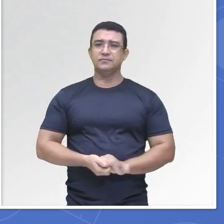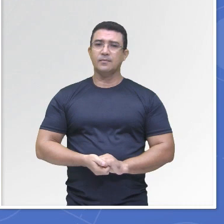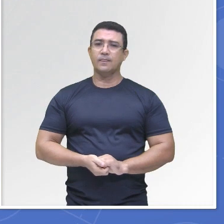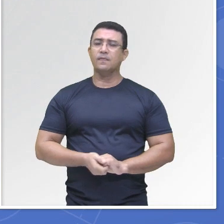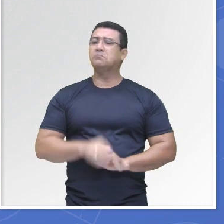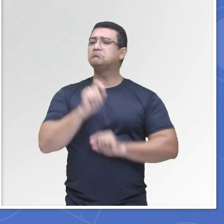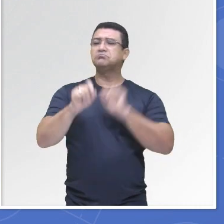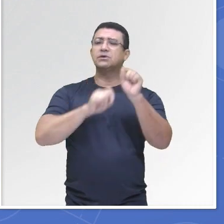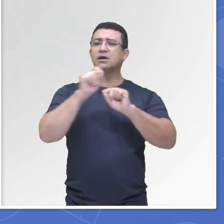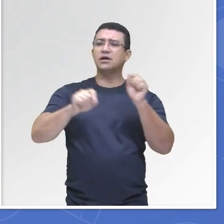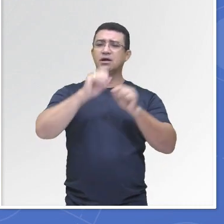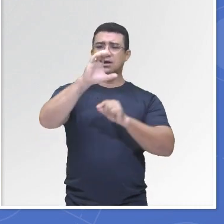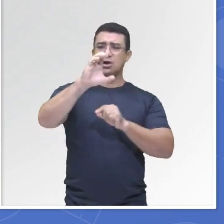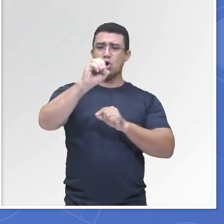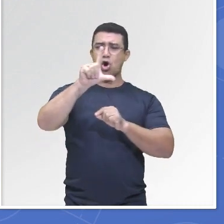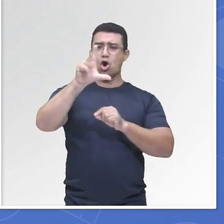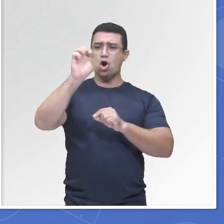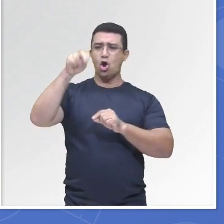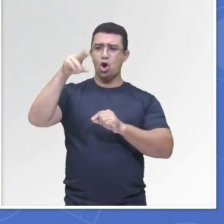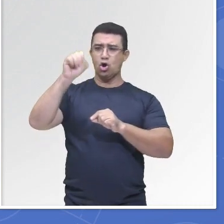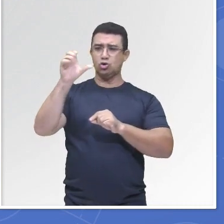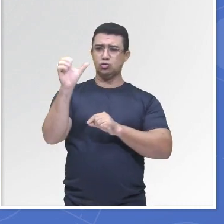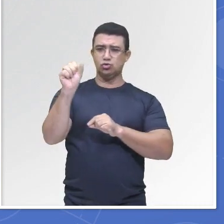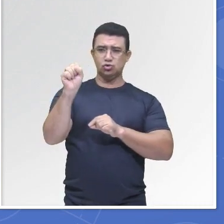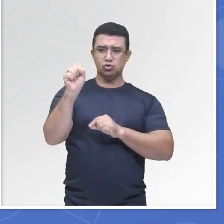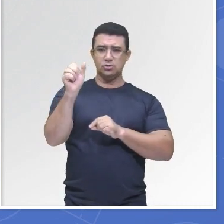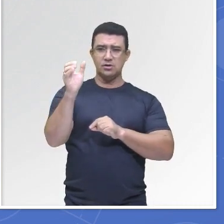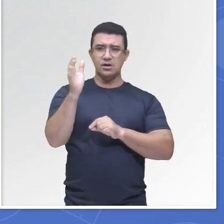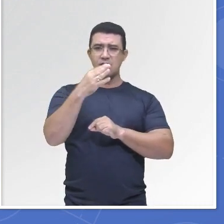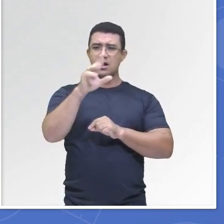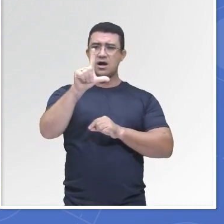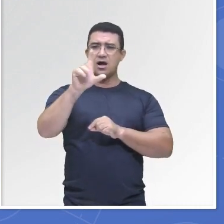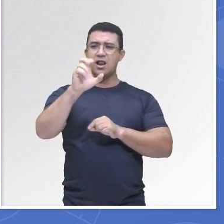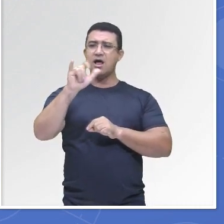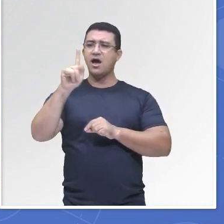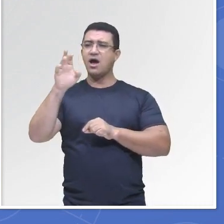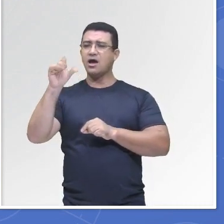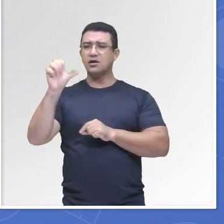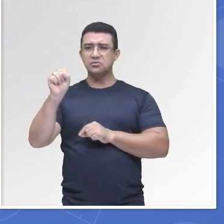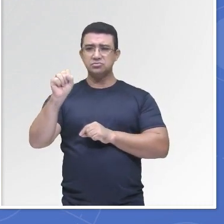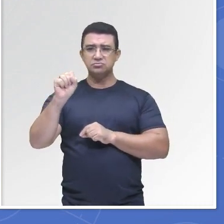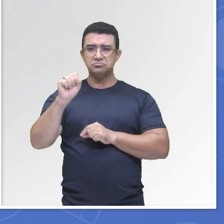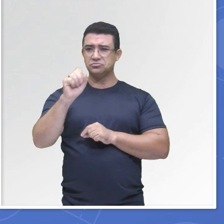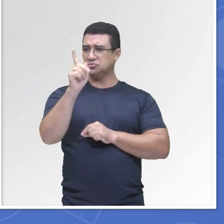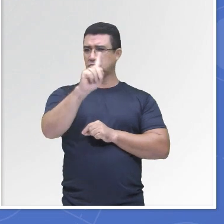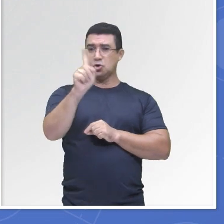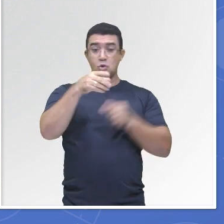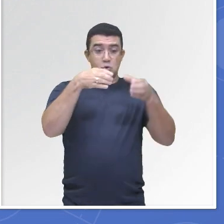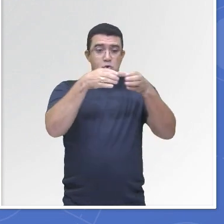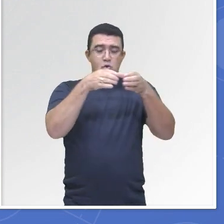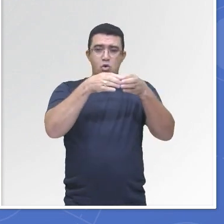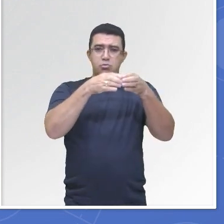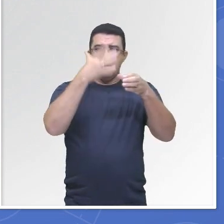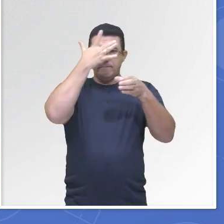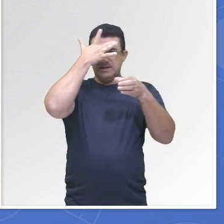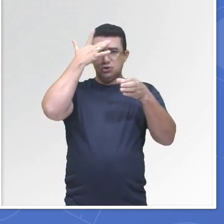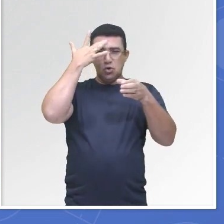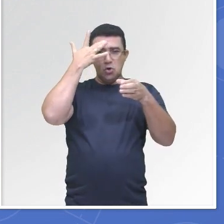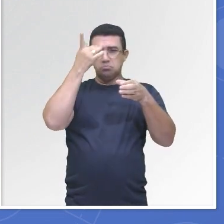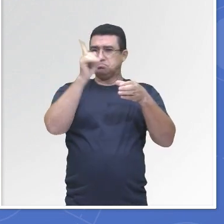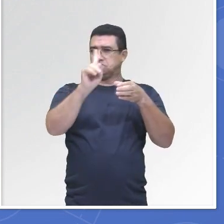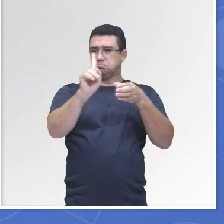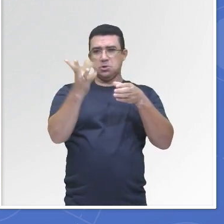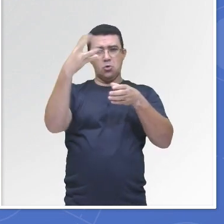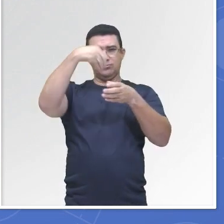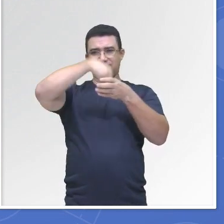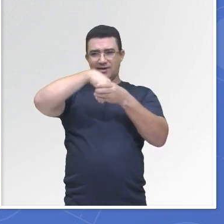os colonos leigos? Os leigos eram os que não pertenciam, gravem bem, não